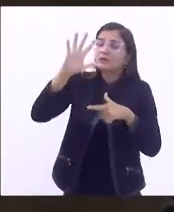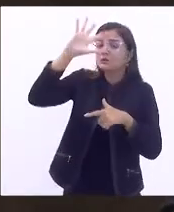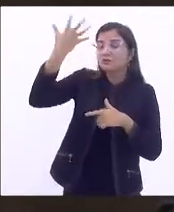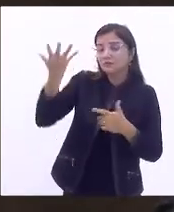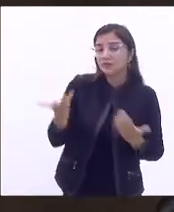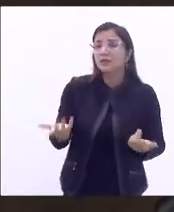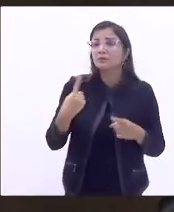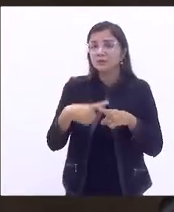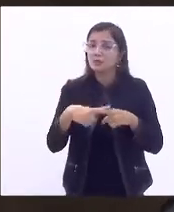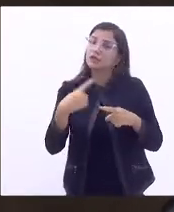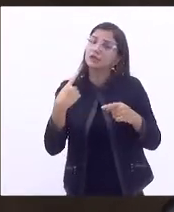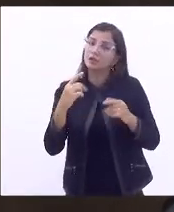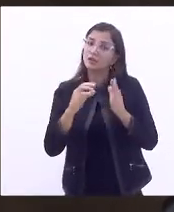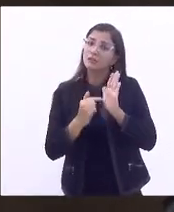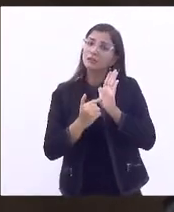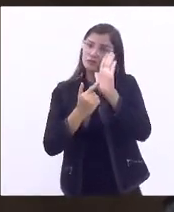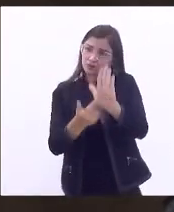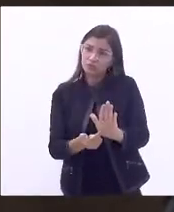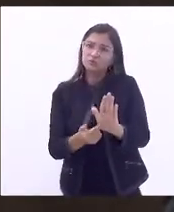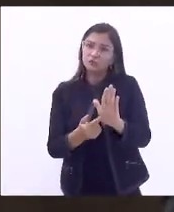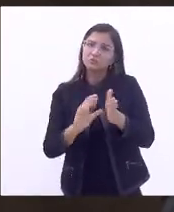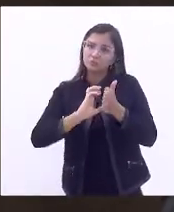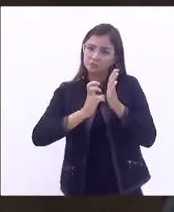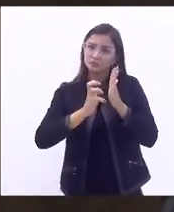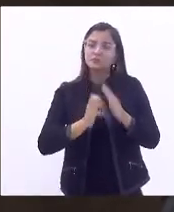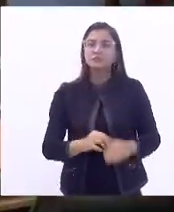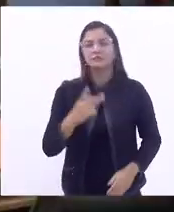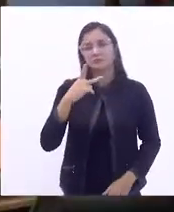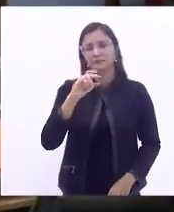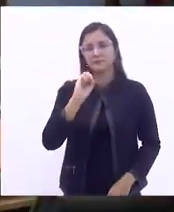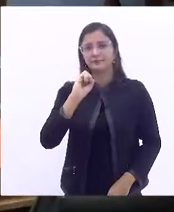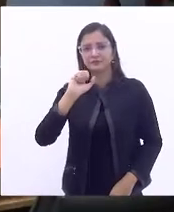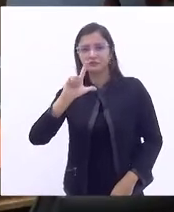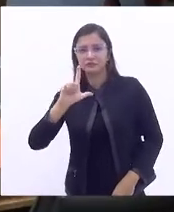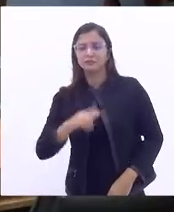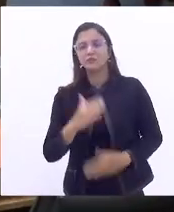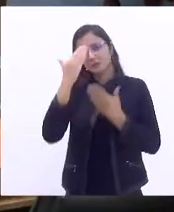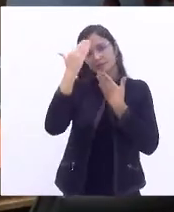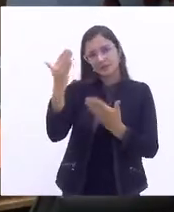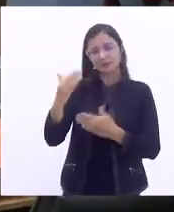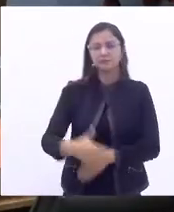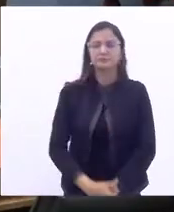pela nossa bancada. Muito obrigada, senhor presidente.